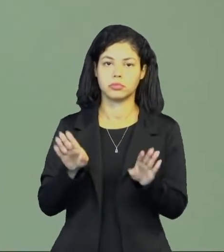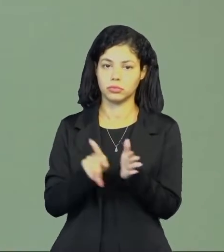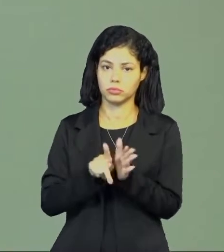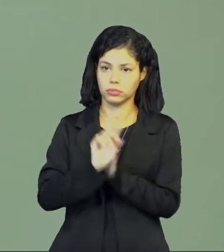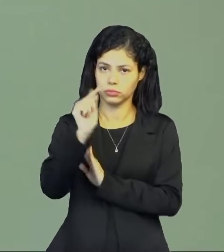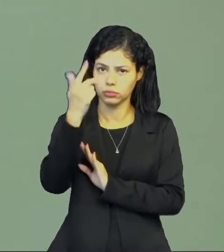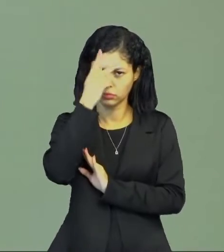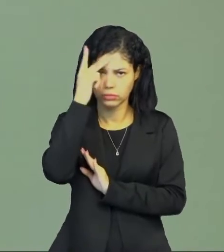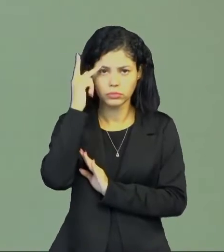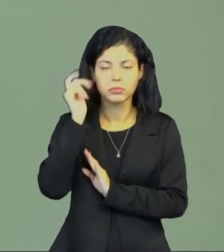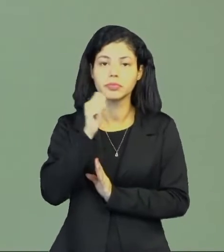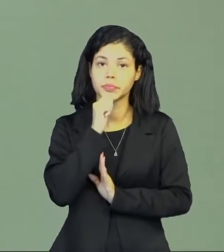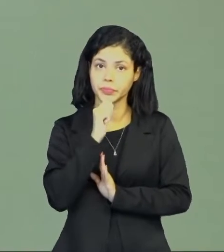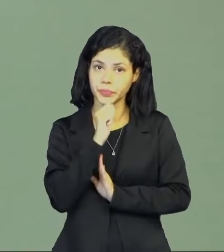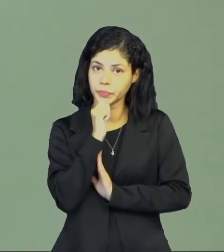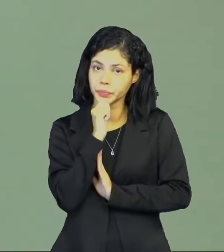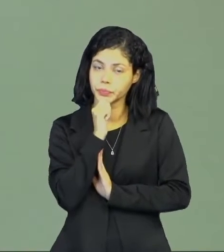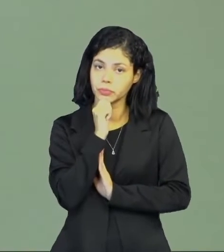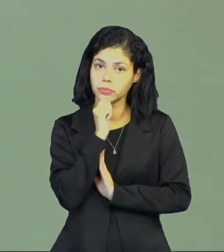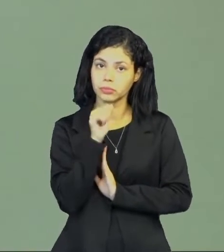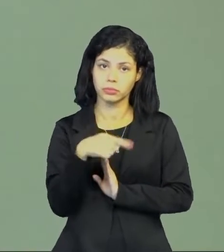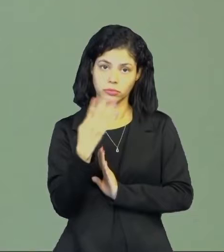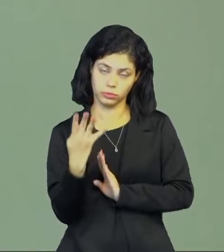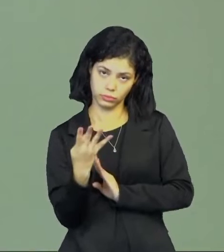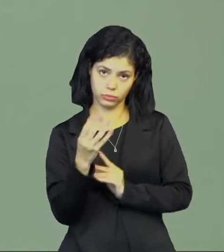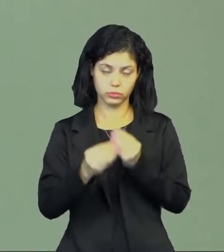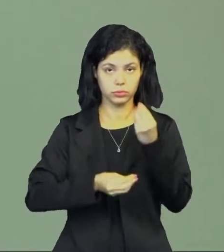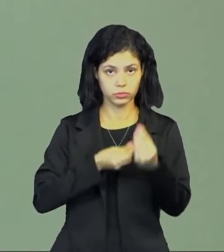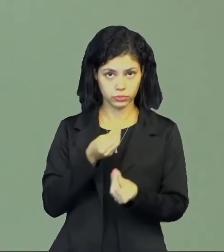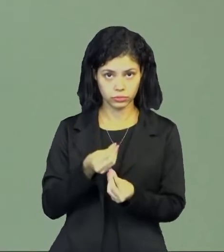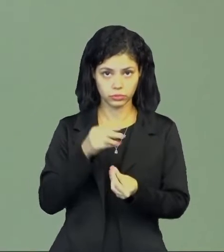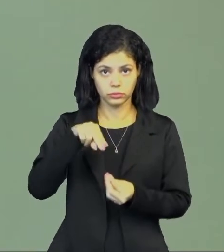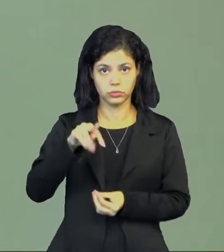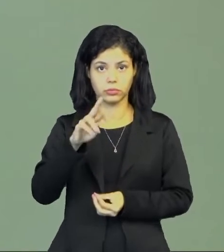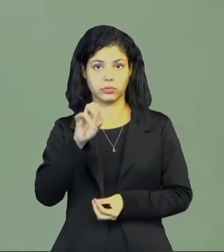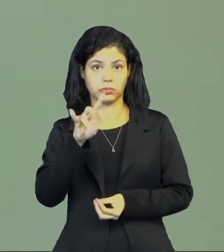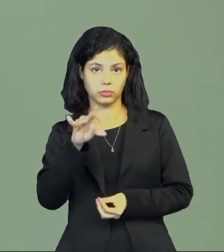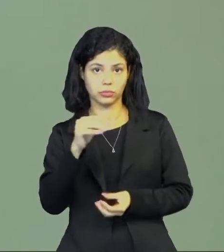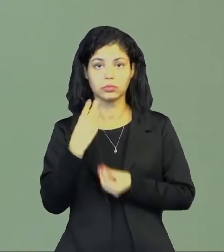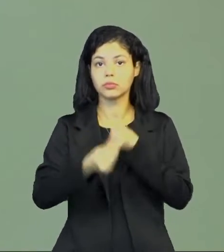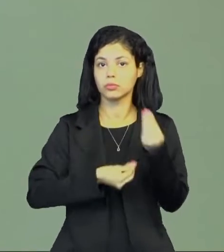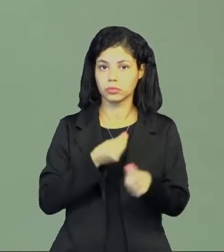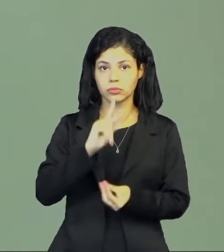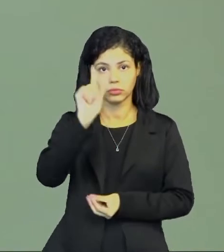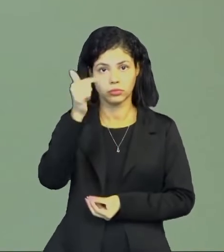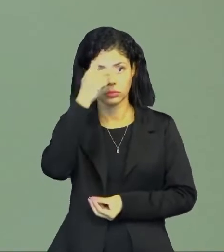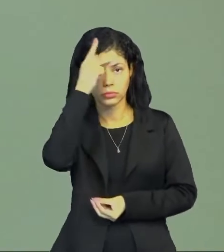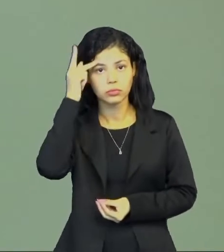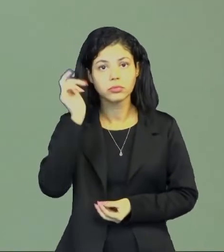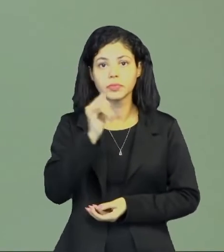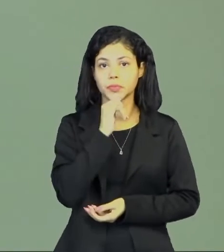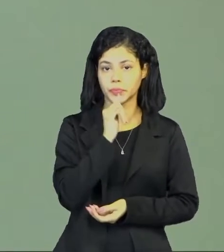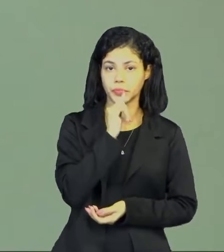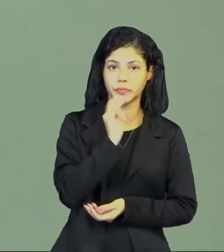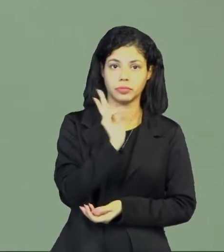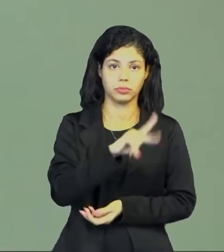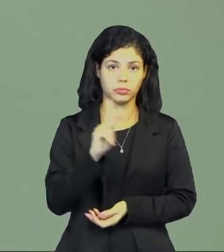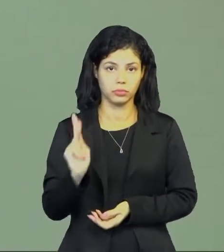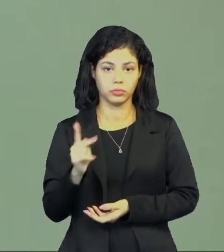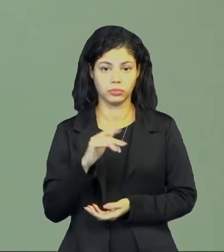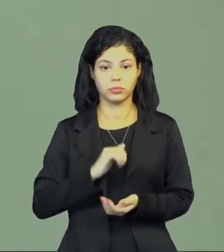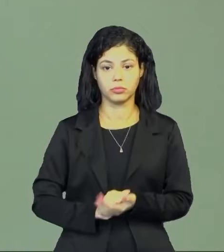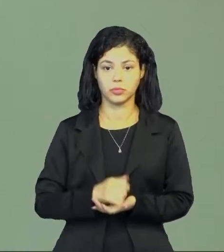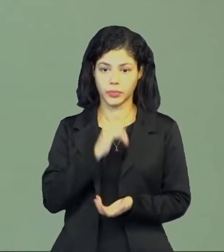aquela pessoa que, apesar, né, conta tanto também os nativos, quanto aquelas pessoas que falam idioma. Exemplo, eu, professor de